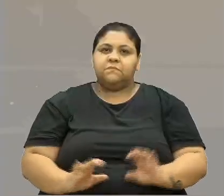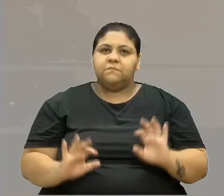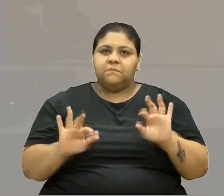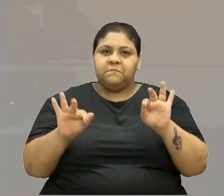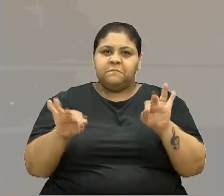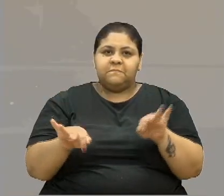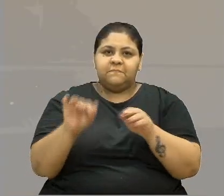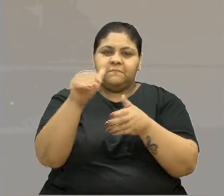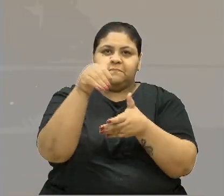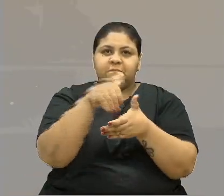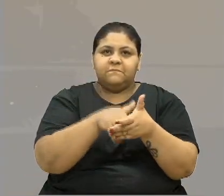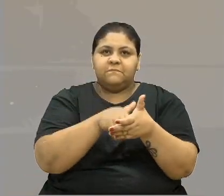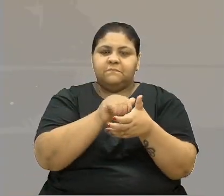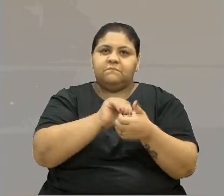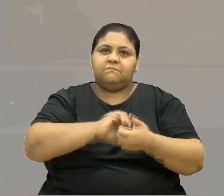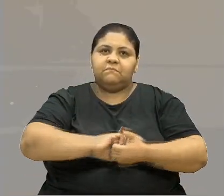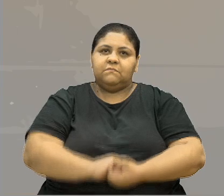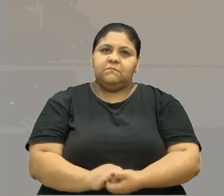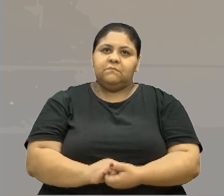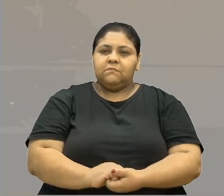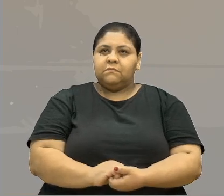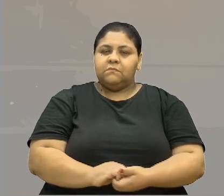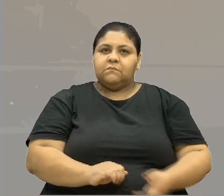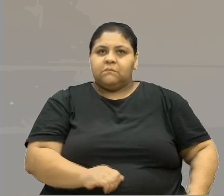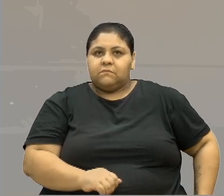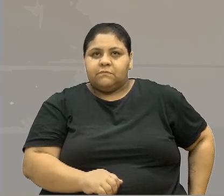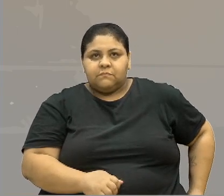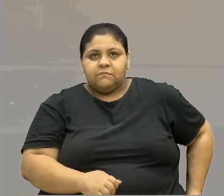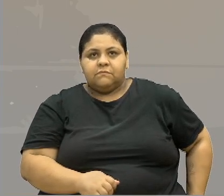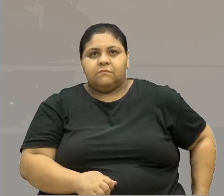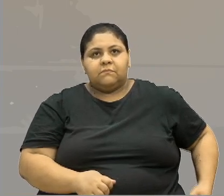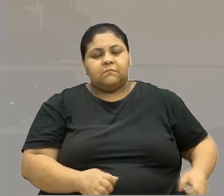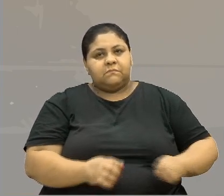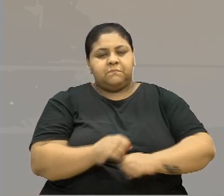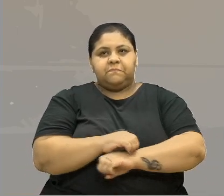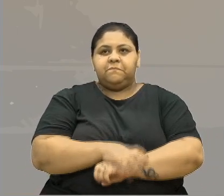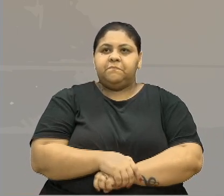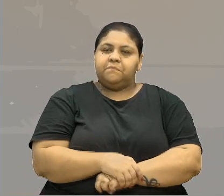dos votos, encerrada a votação.